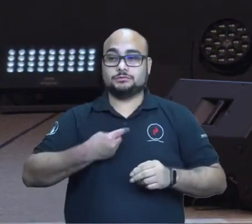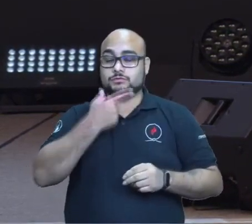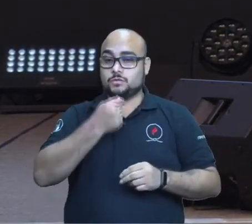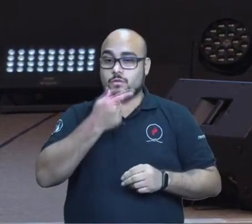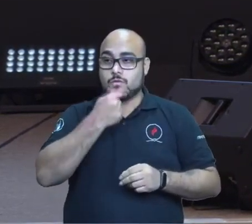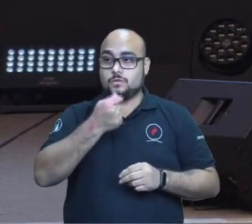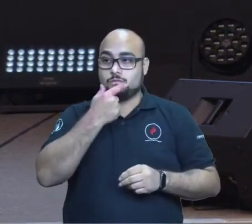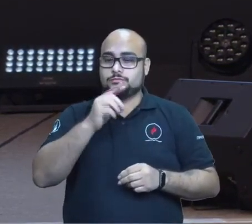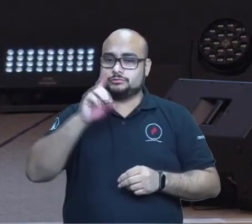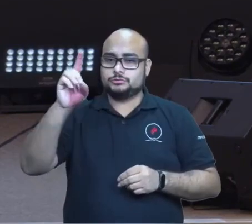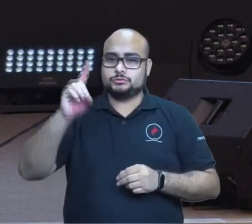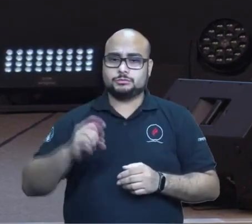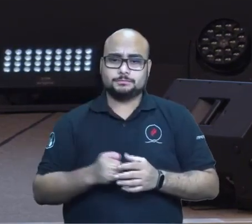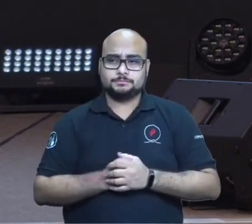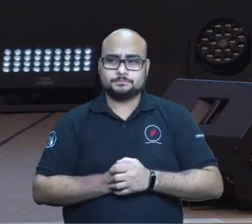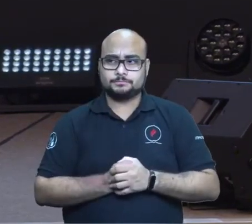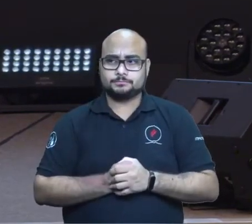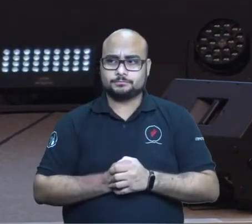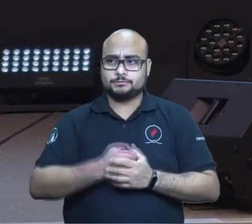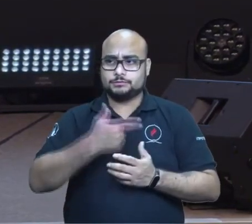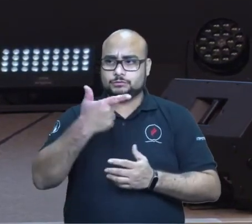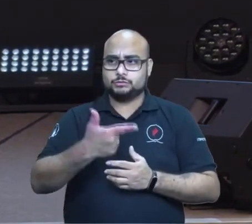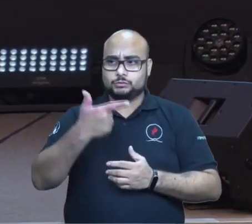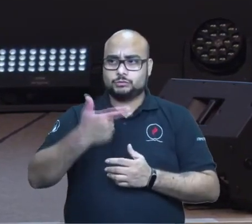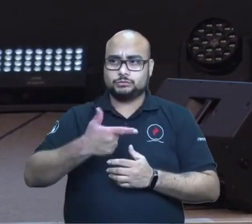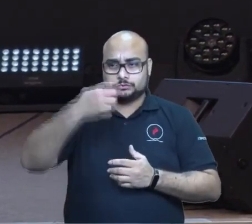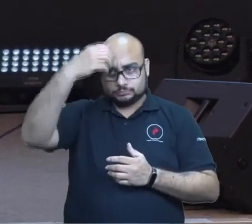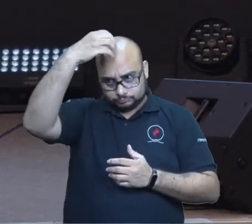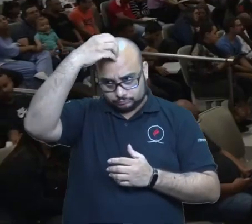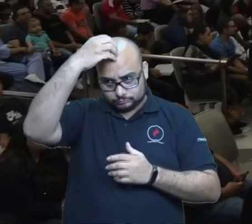segundo livro dos Reis Capítulo 6 dúzia